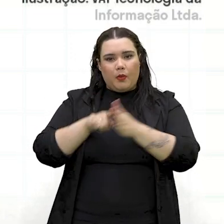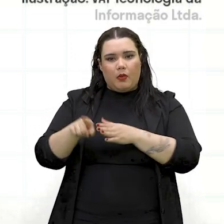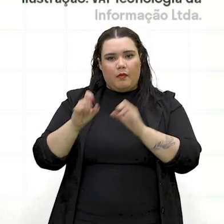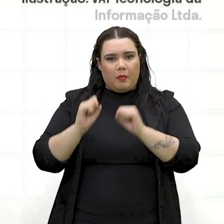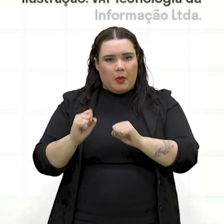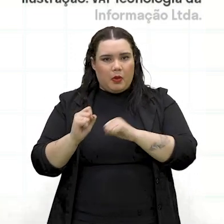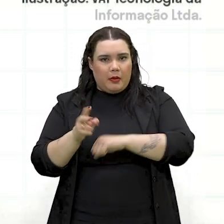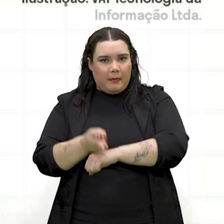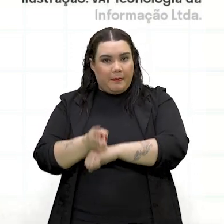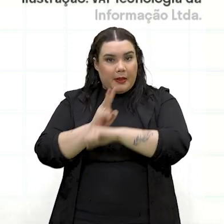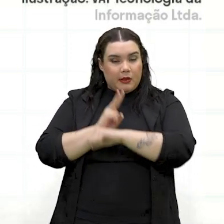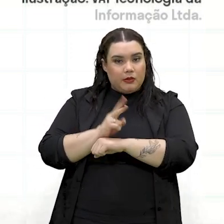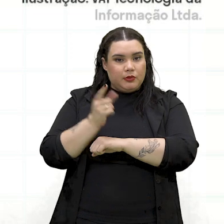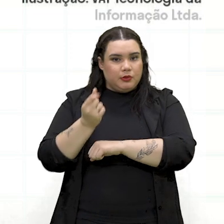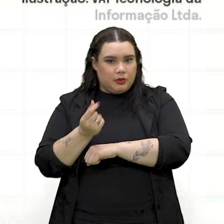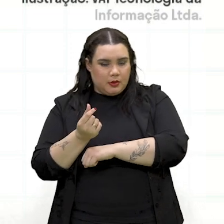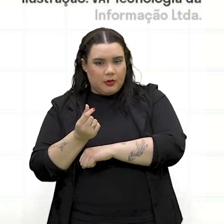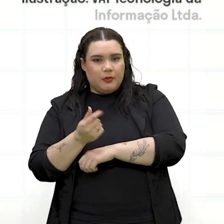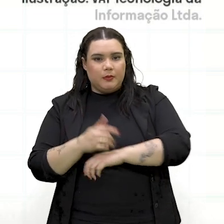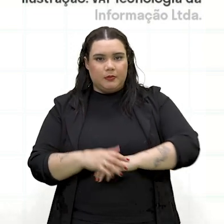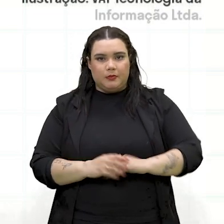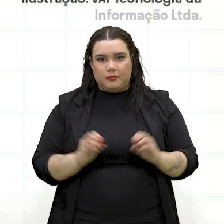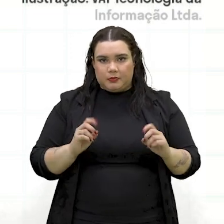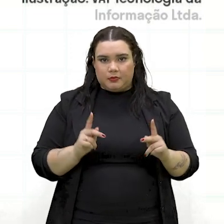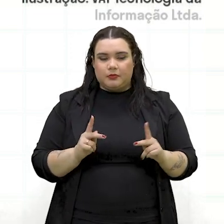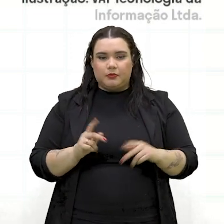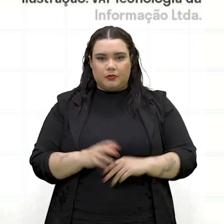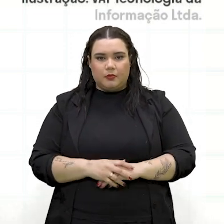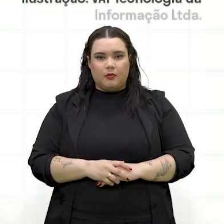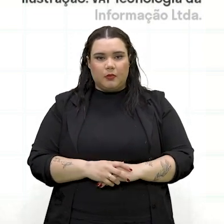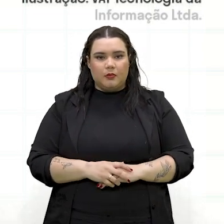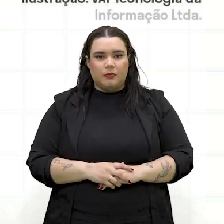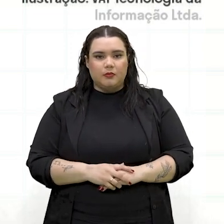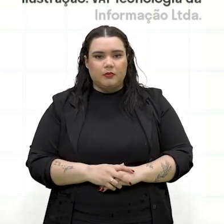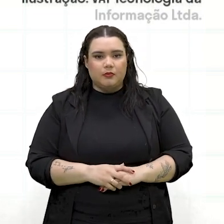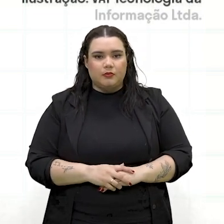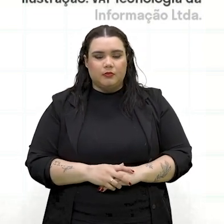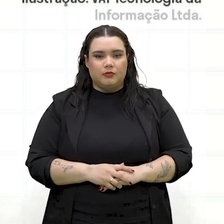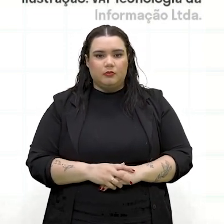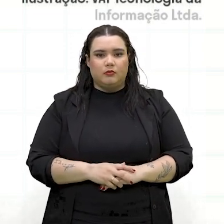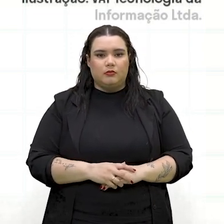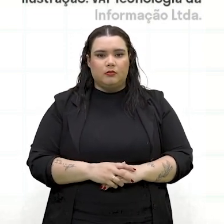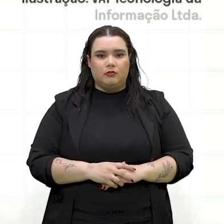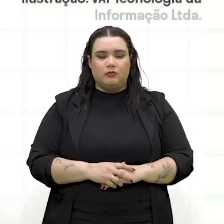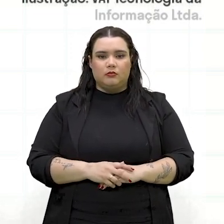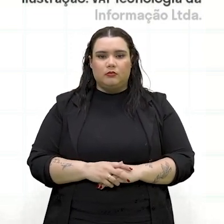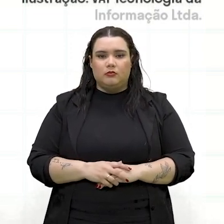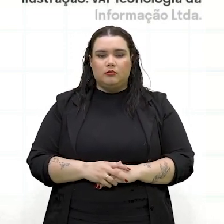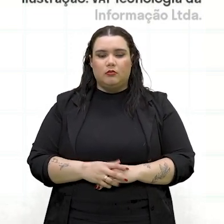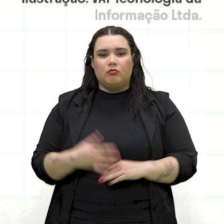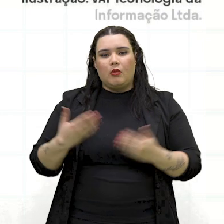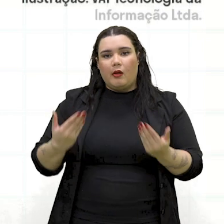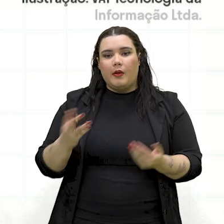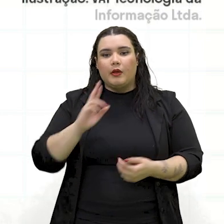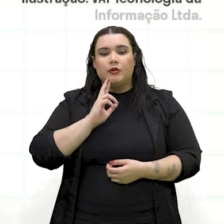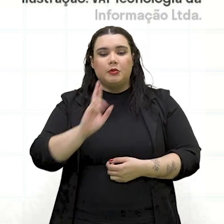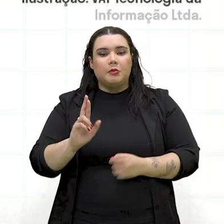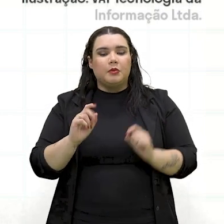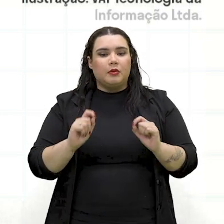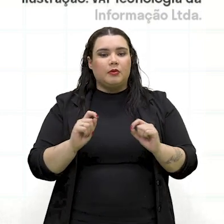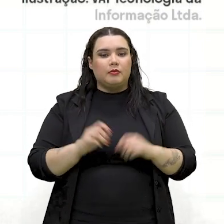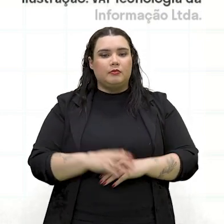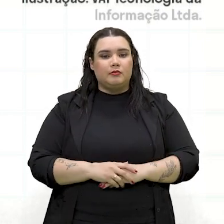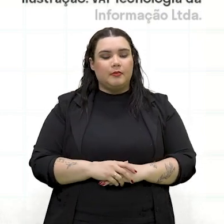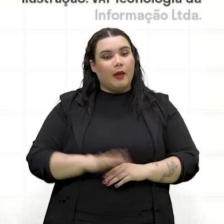Can you, tá bom? Sempre em perguntas. E aí ele, hey Pedro, sure, how much?